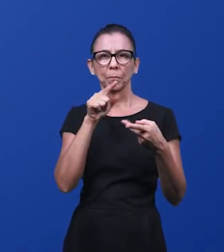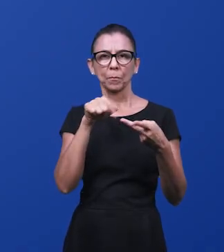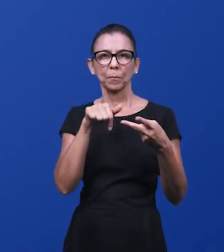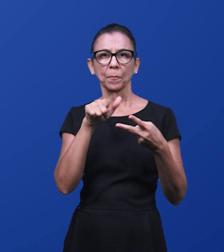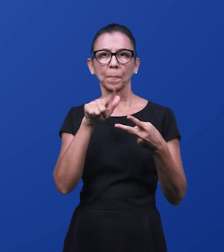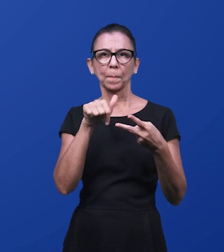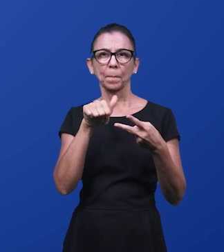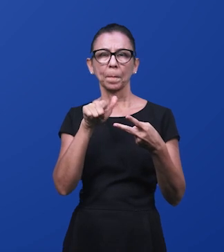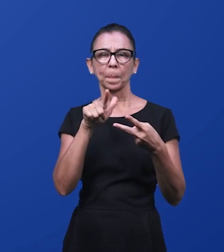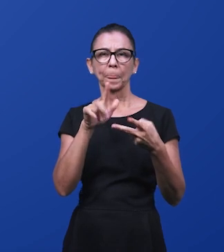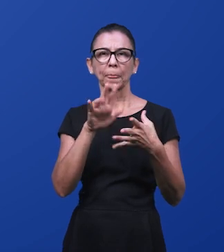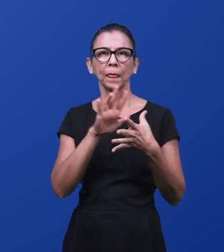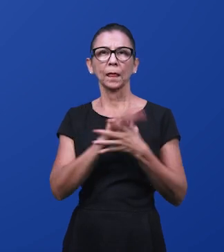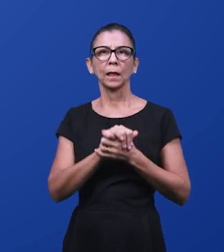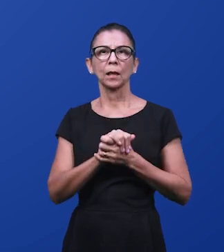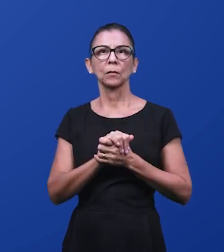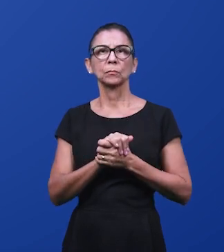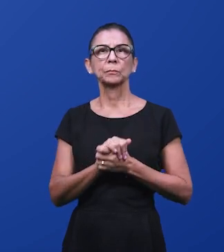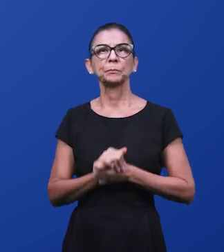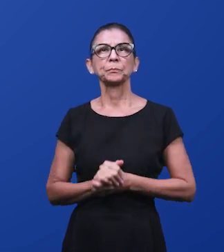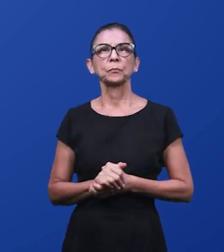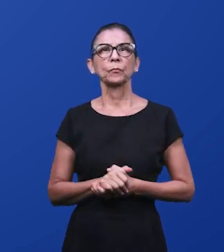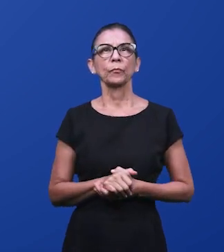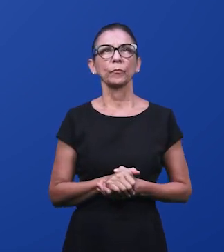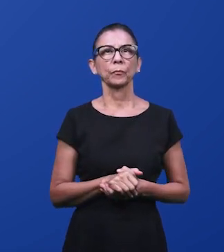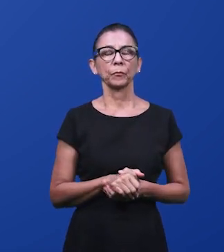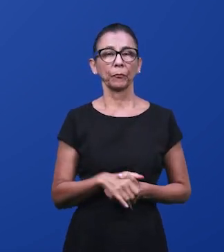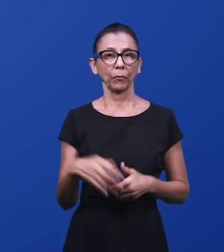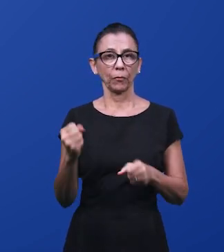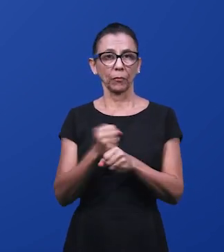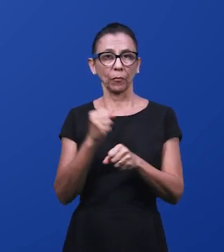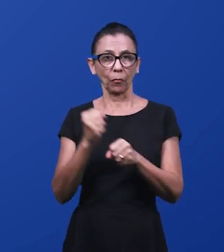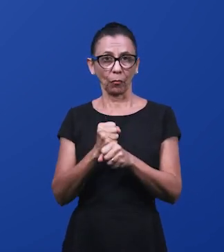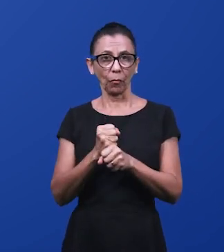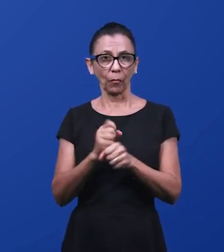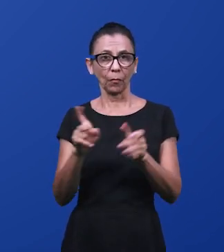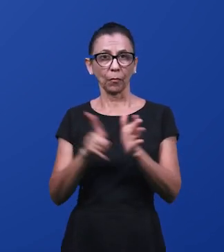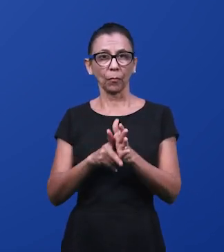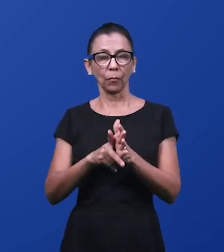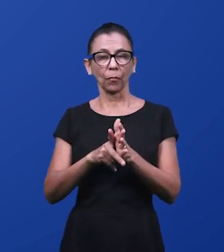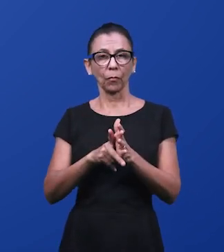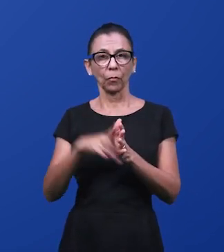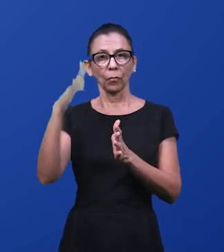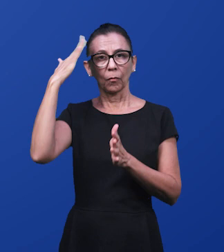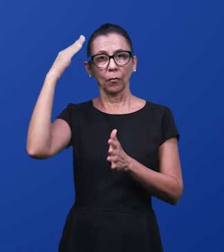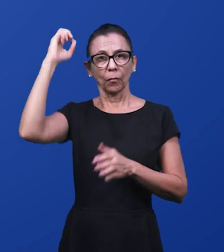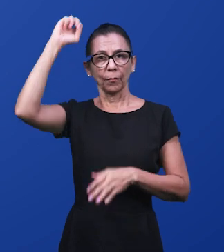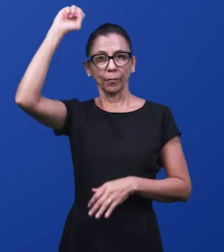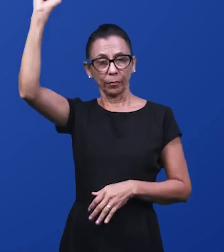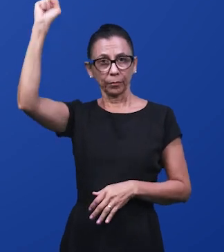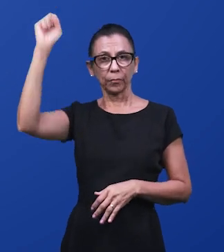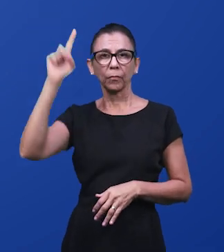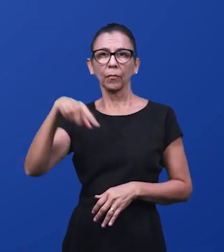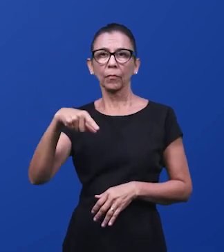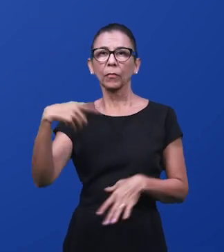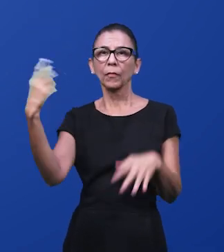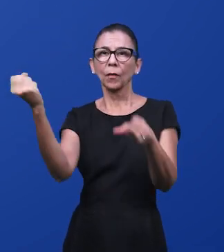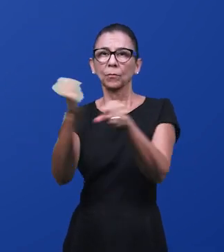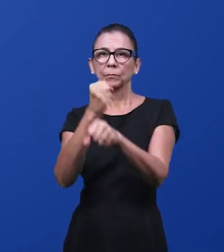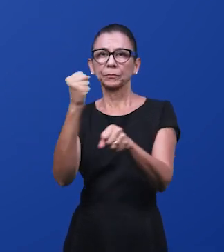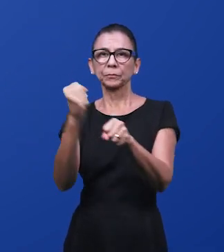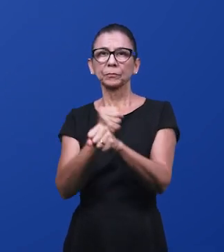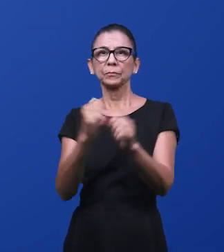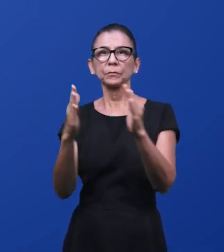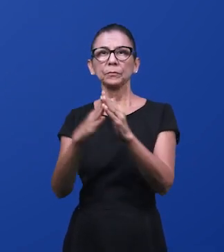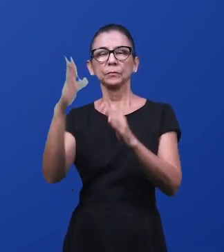obra realizada por Salomão foi o templo. Nós sabemos que Salomão fala do tipo do Espírito Santo. E realmente a grande obra